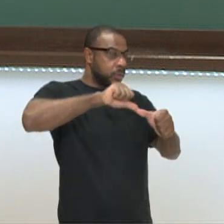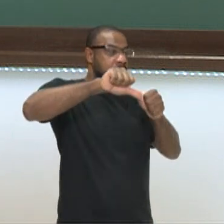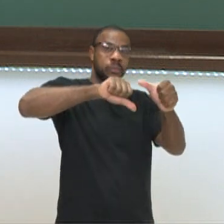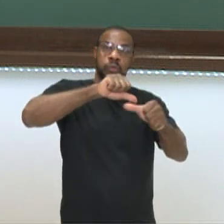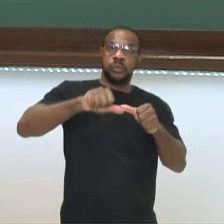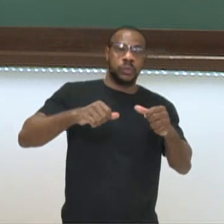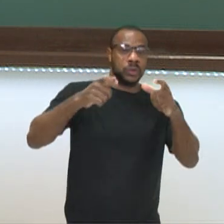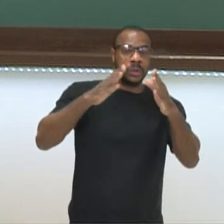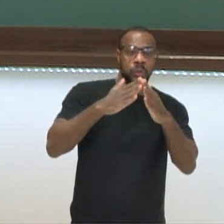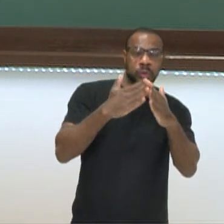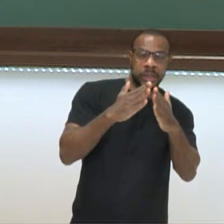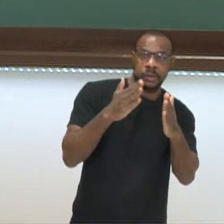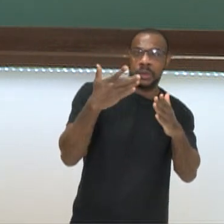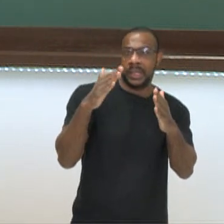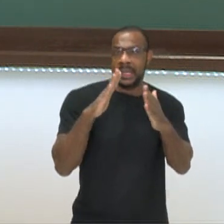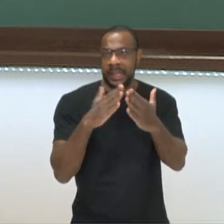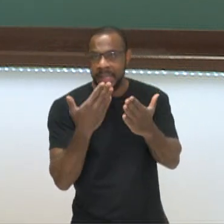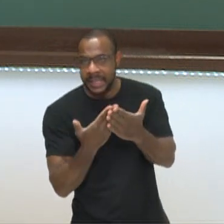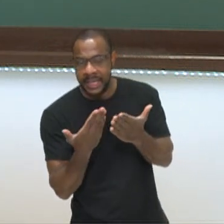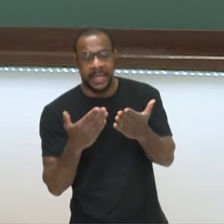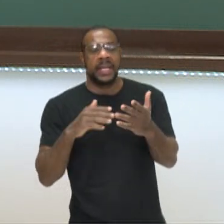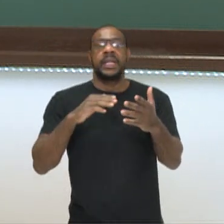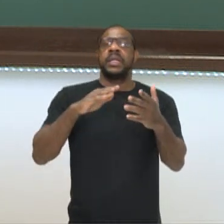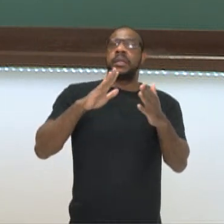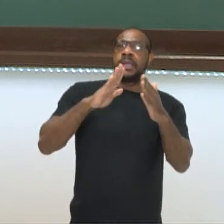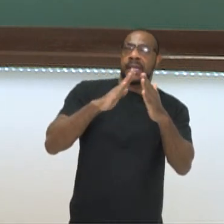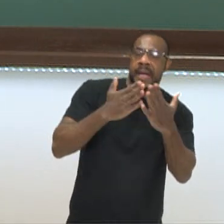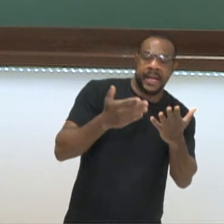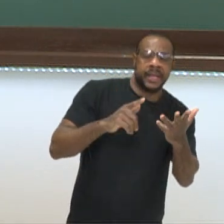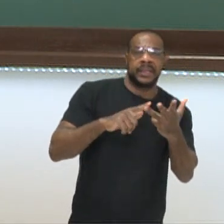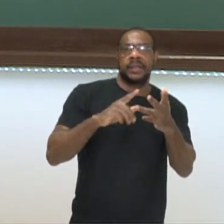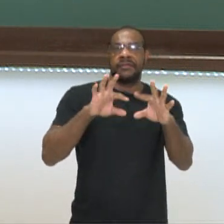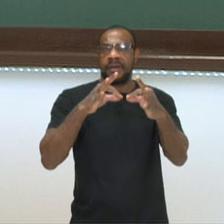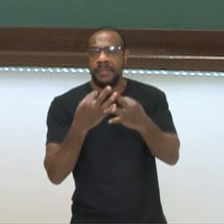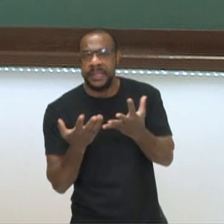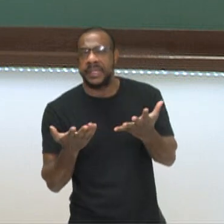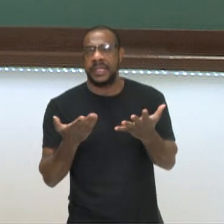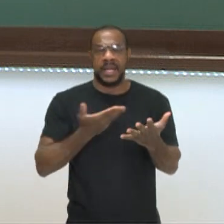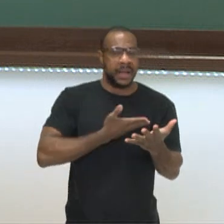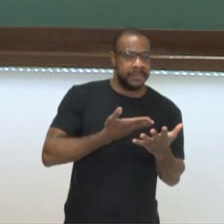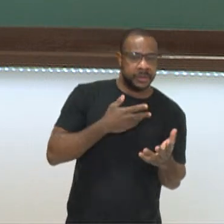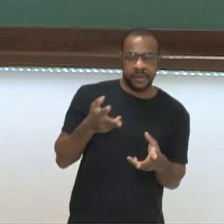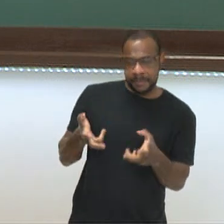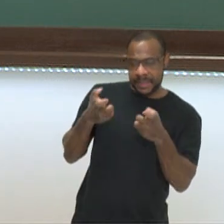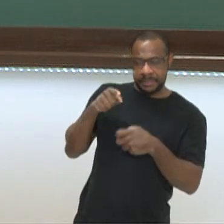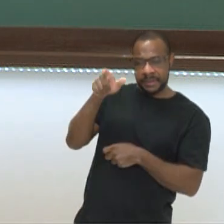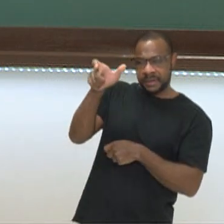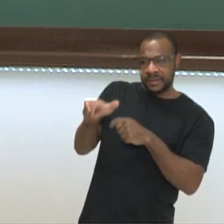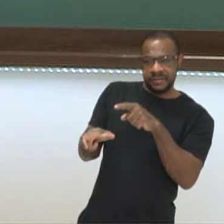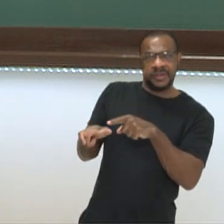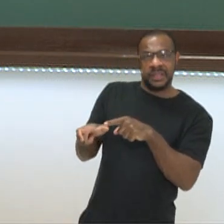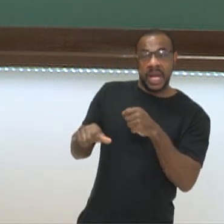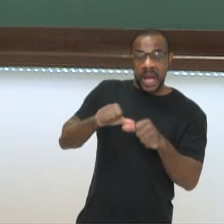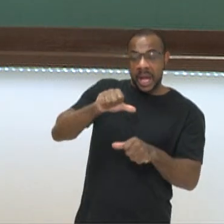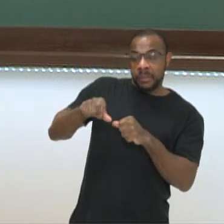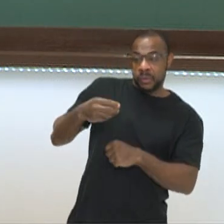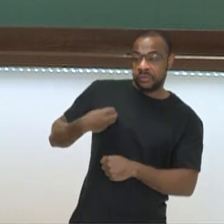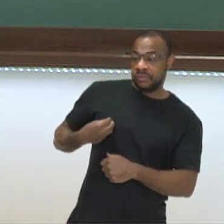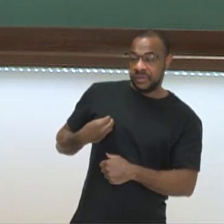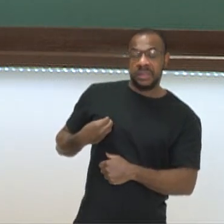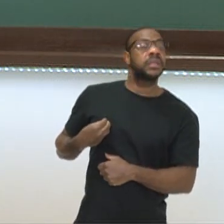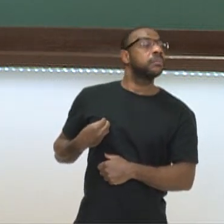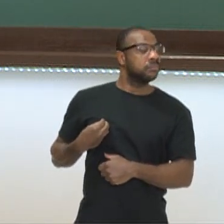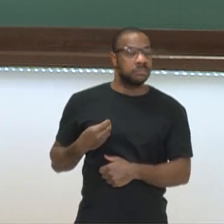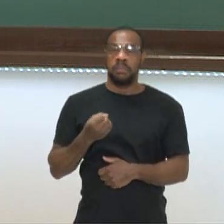mundo, mudando a nós mesmos, sendo melhores. Agora, melhor e pior é uma questão ética de cada um. Você